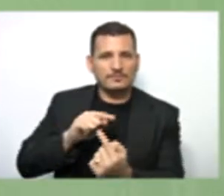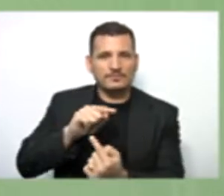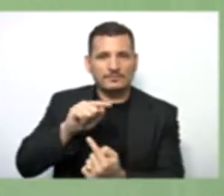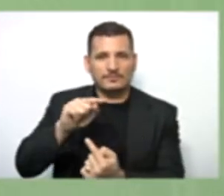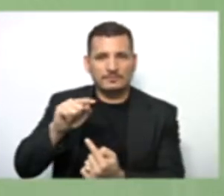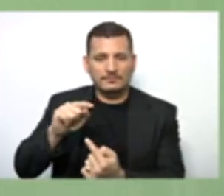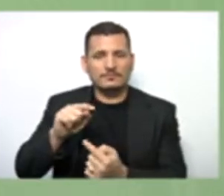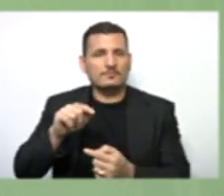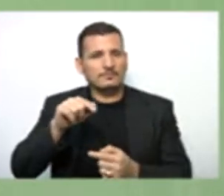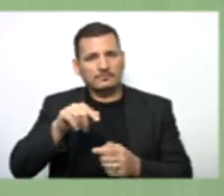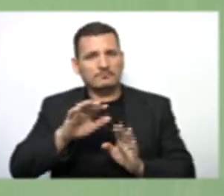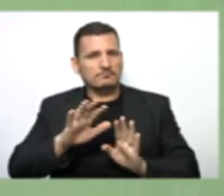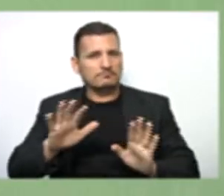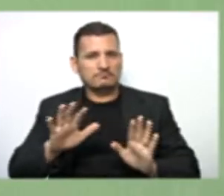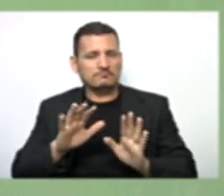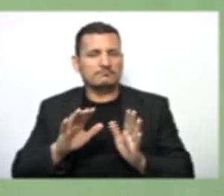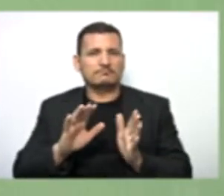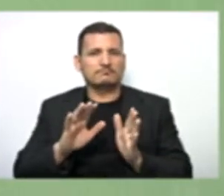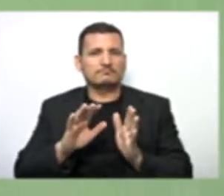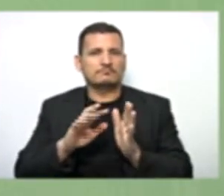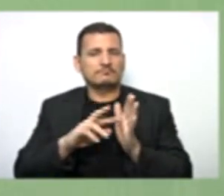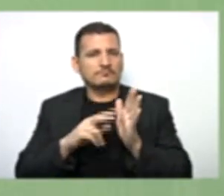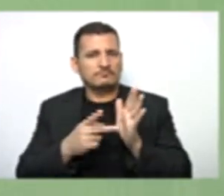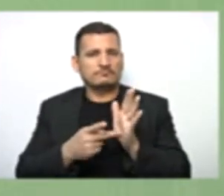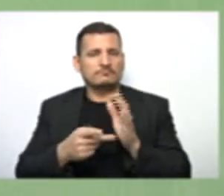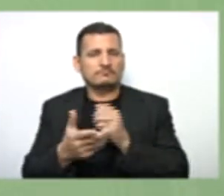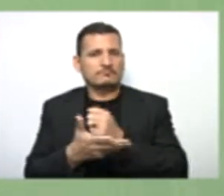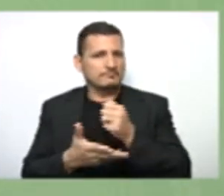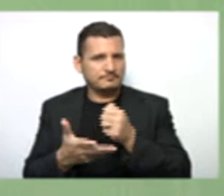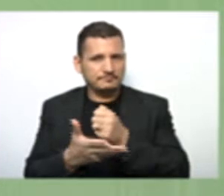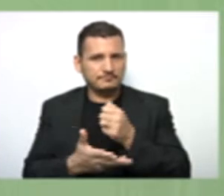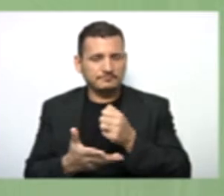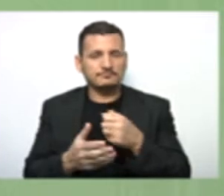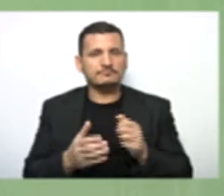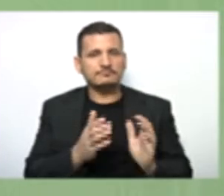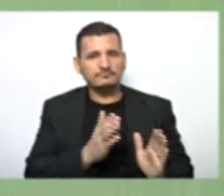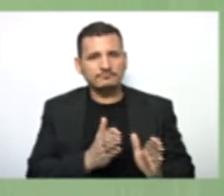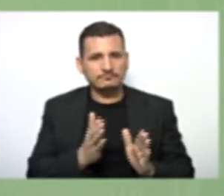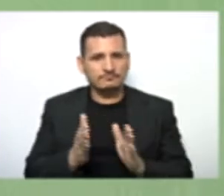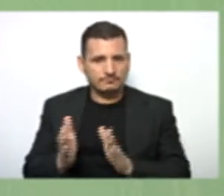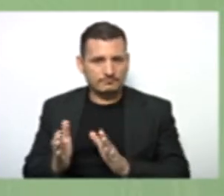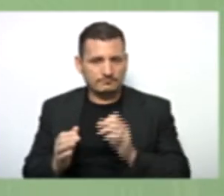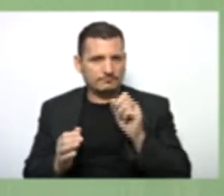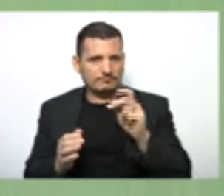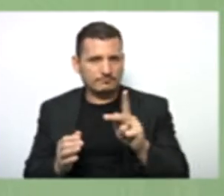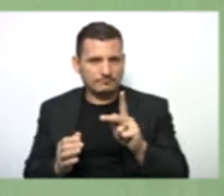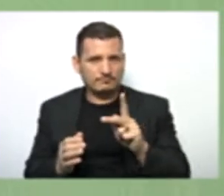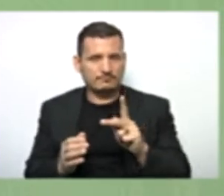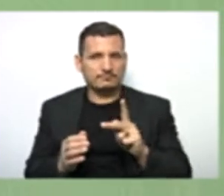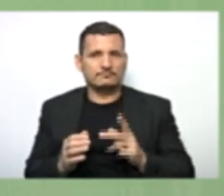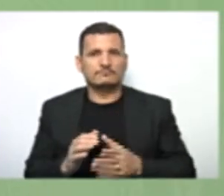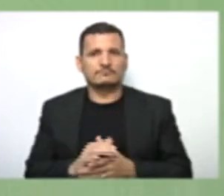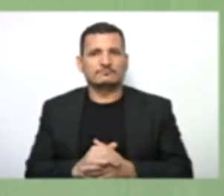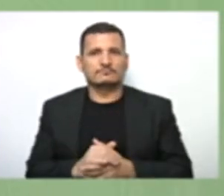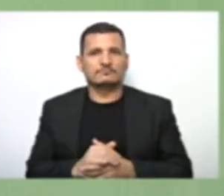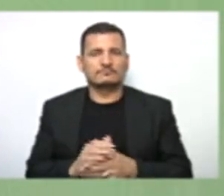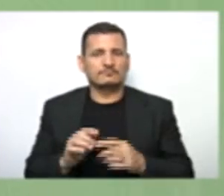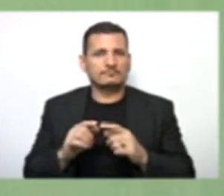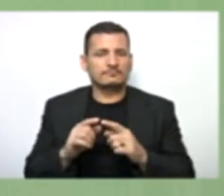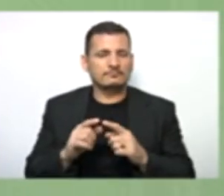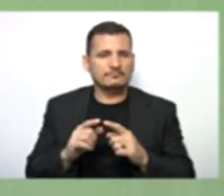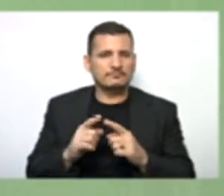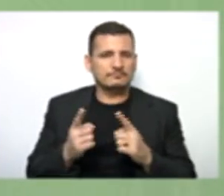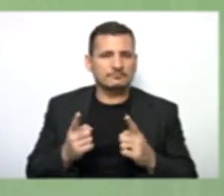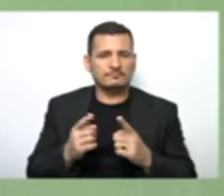a definição básica, professora, de um processo. Muito Ok? bem, professor. Só que, quando a